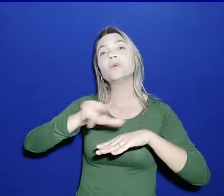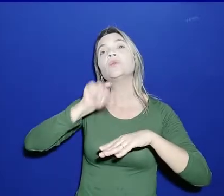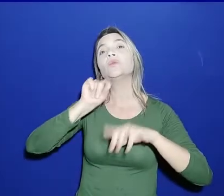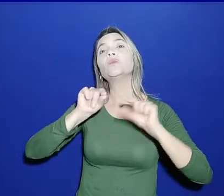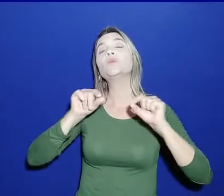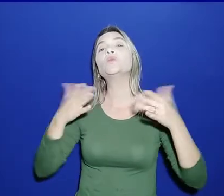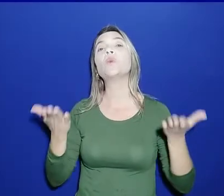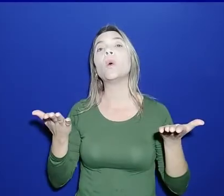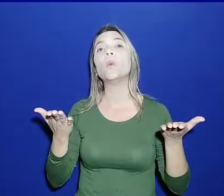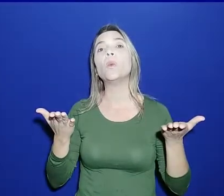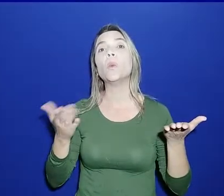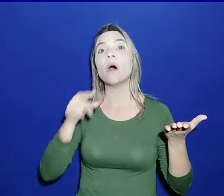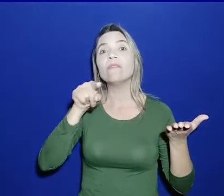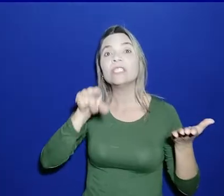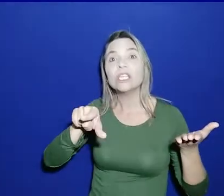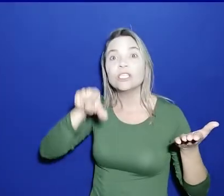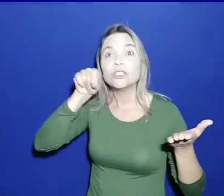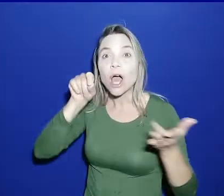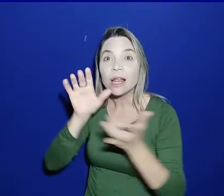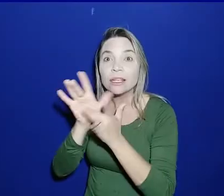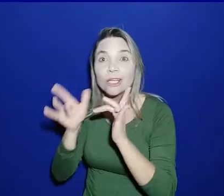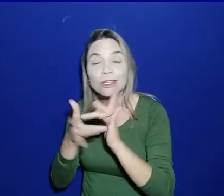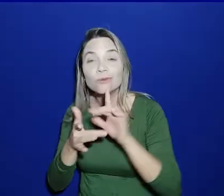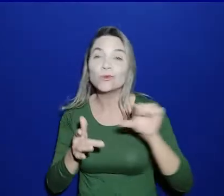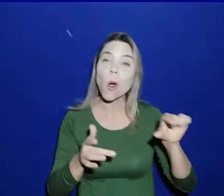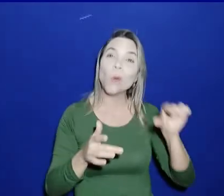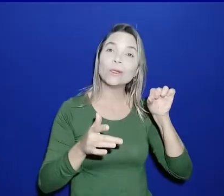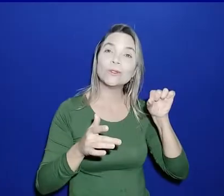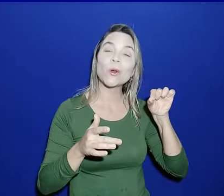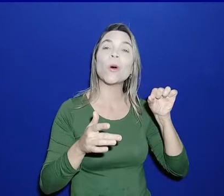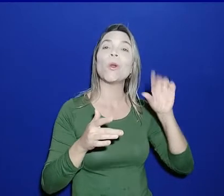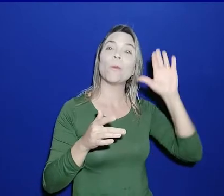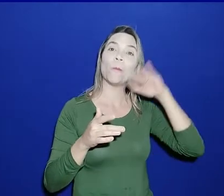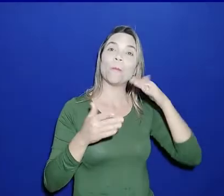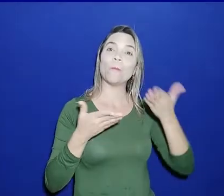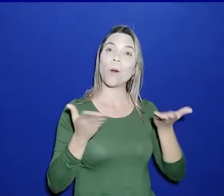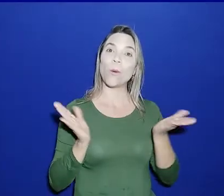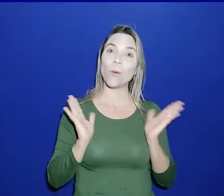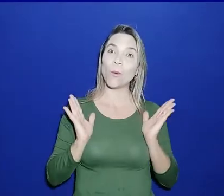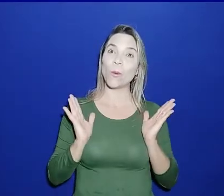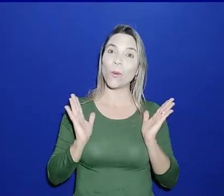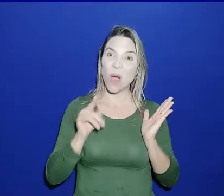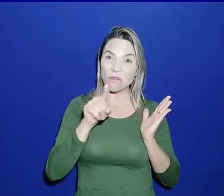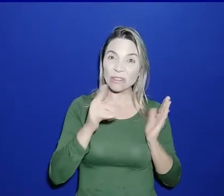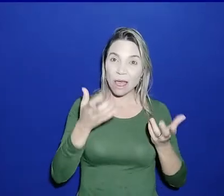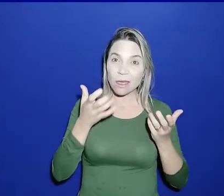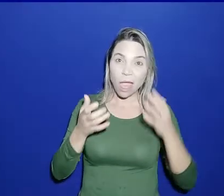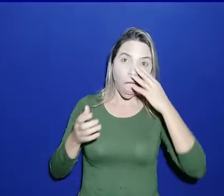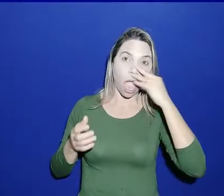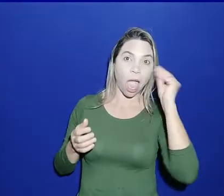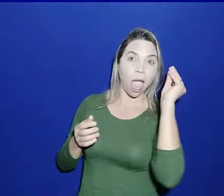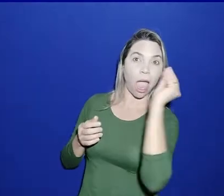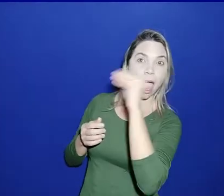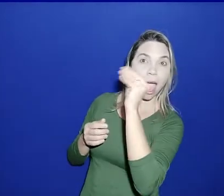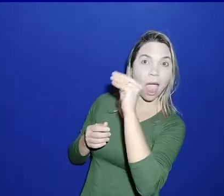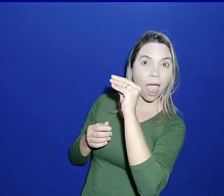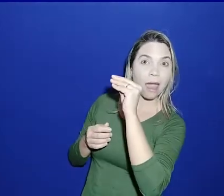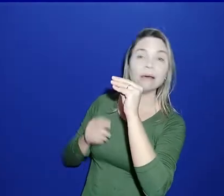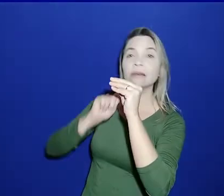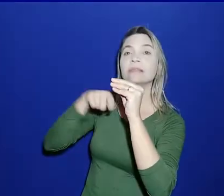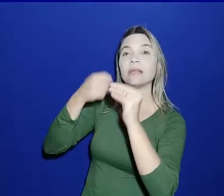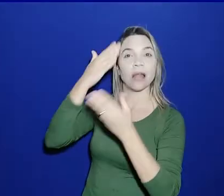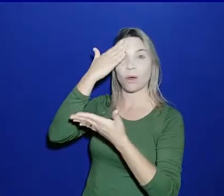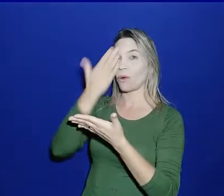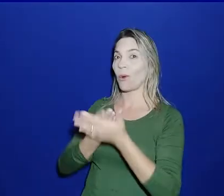nessa noite? Frente à palavra de Deus, qual é a sua resposta? Negar a Cristo é não